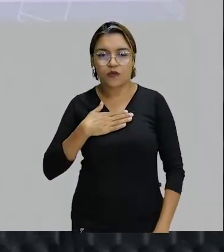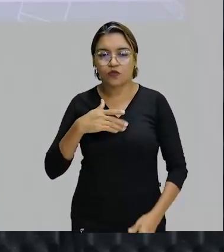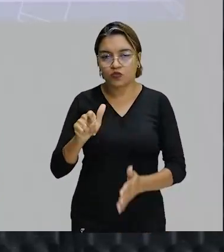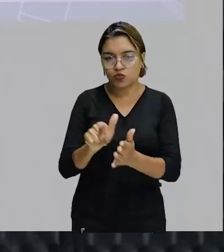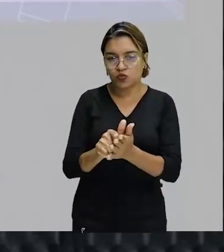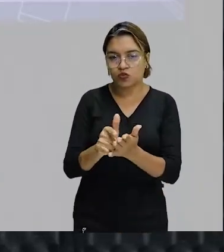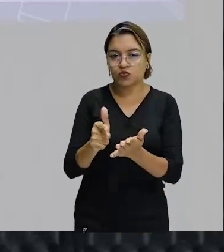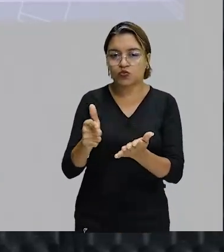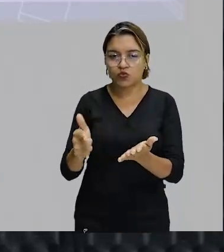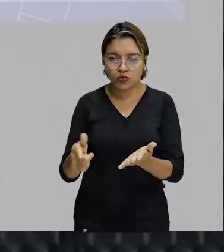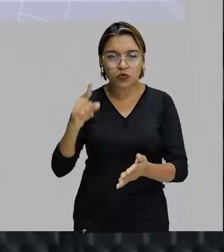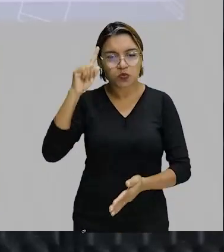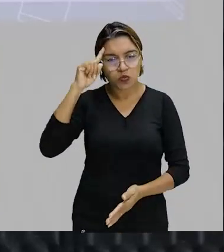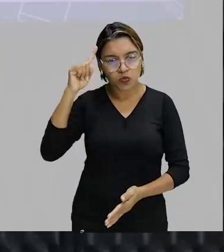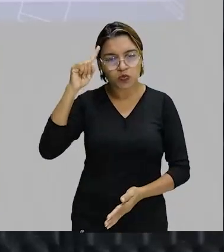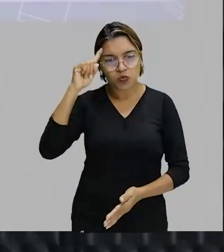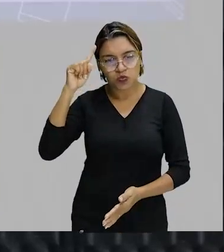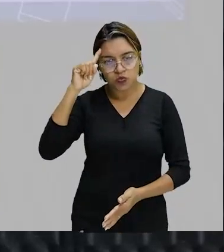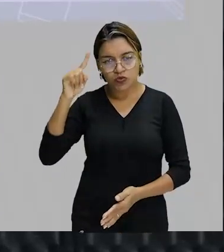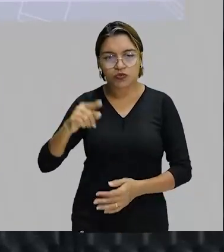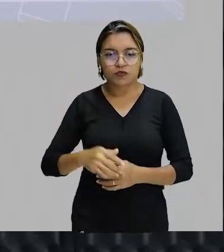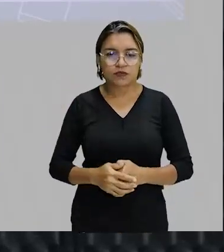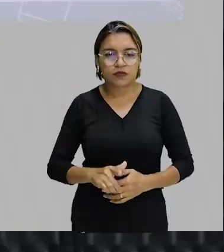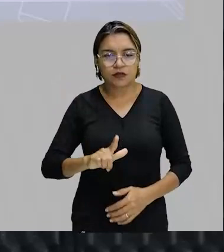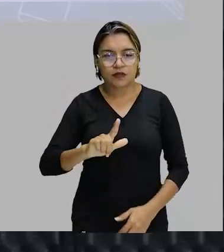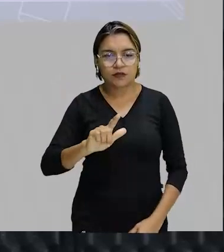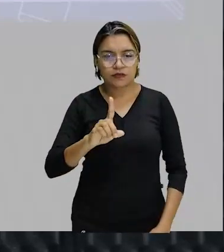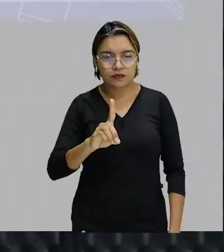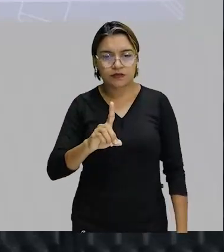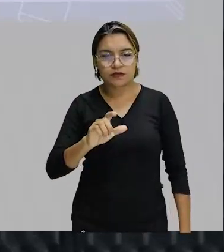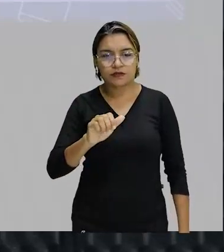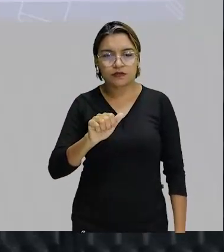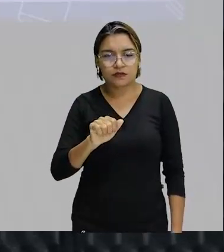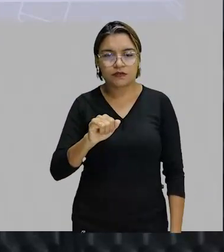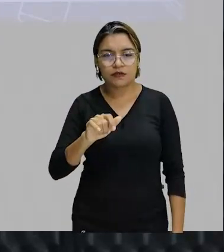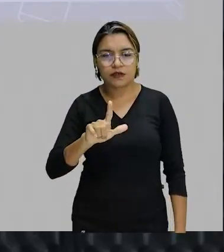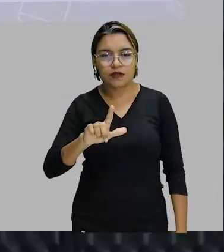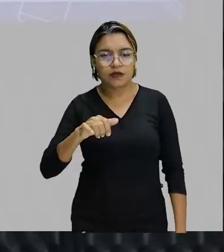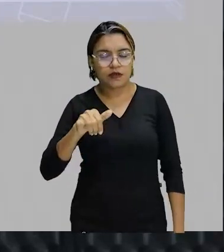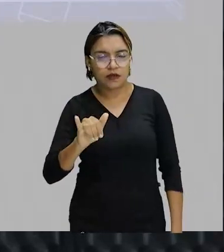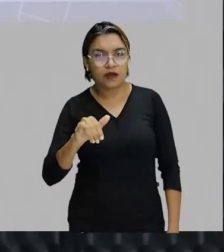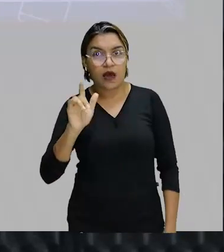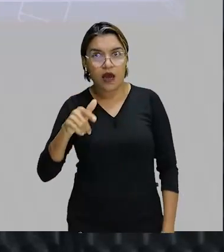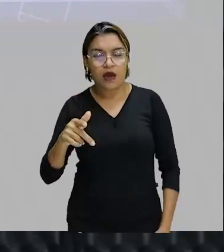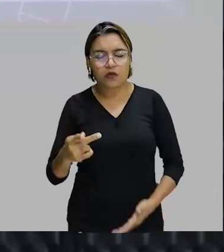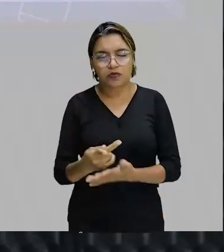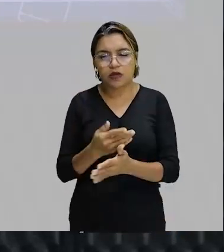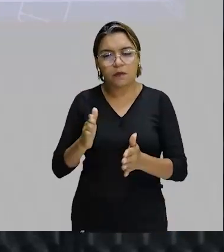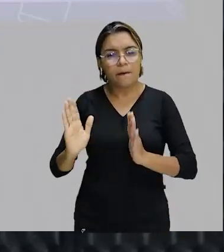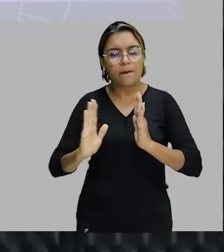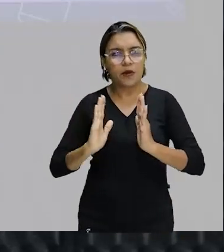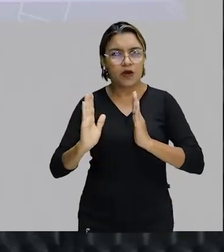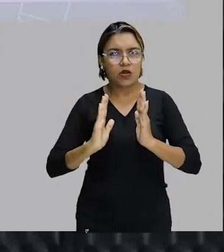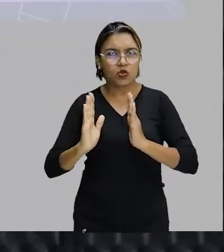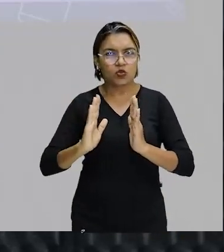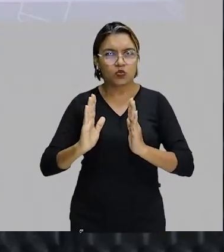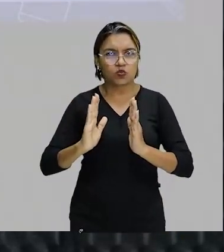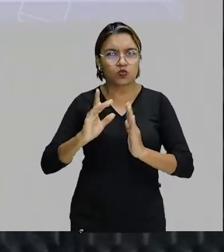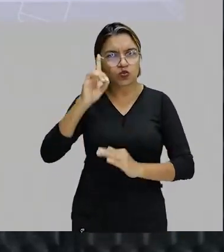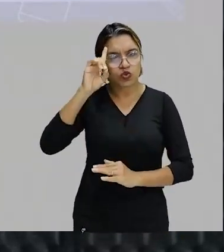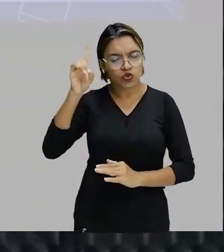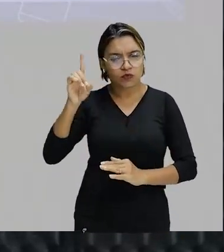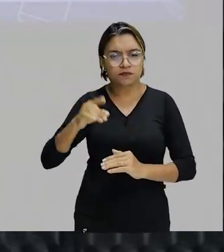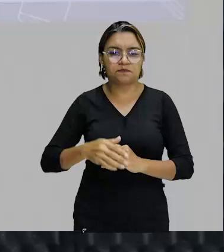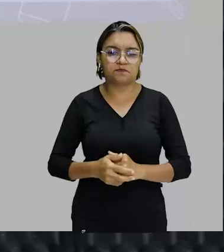jornal diário, daily quer dizer aquilo que acontece em um período de dia, diário, o